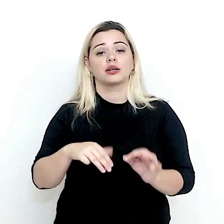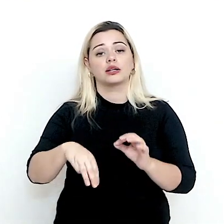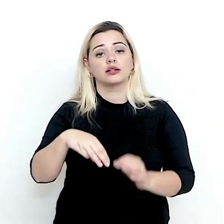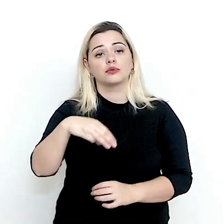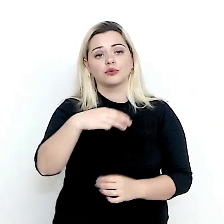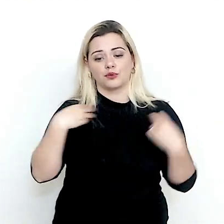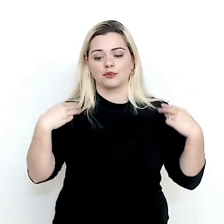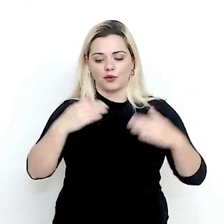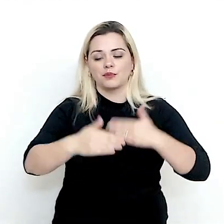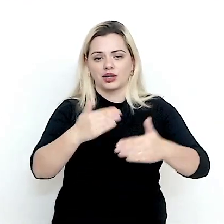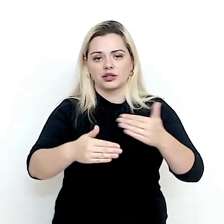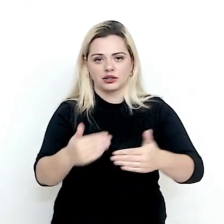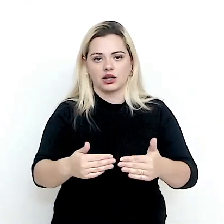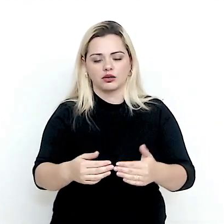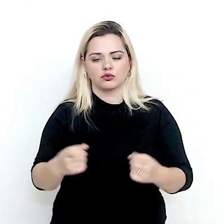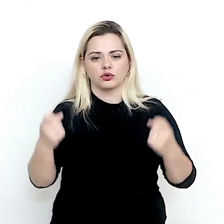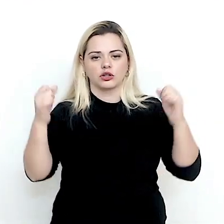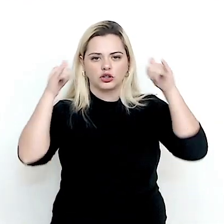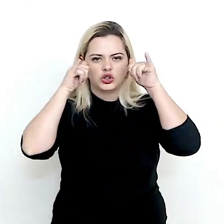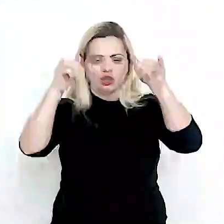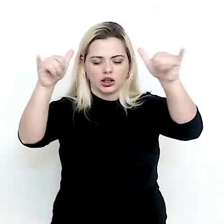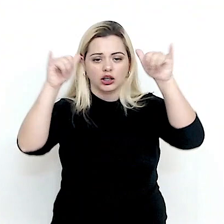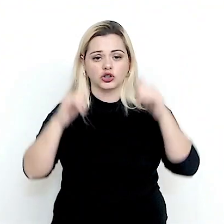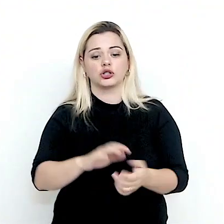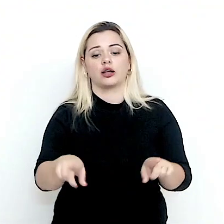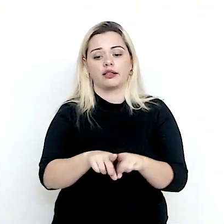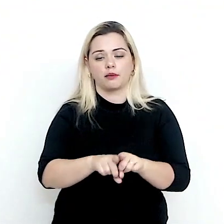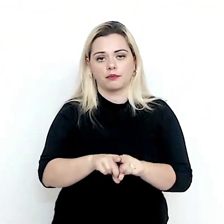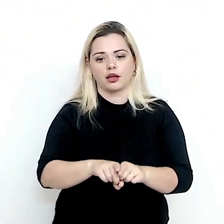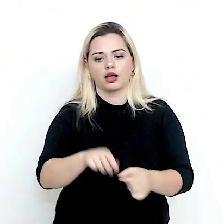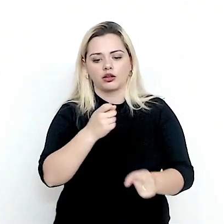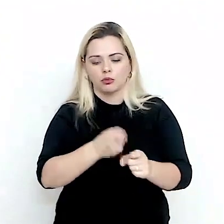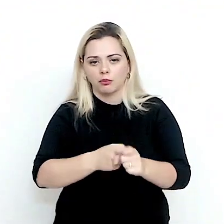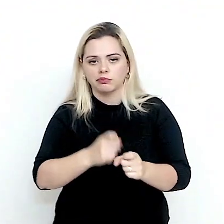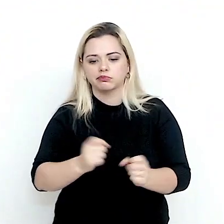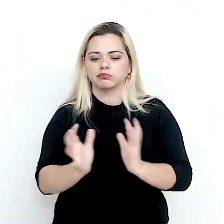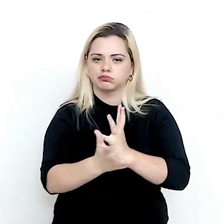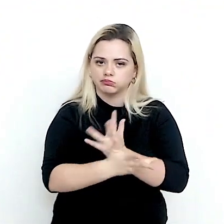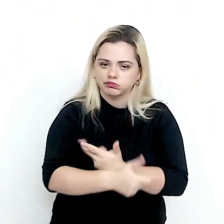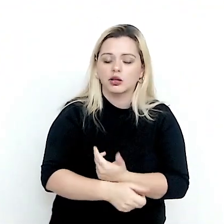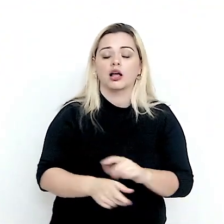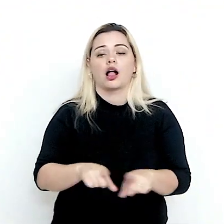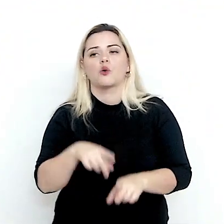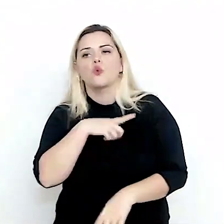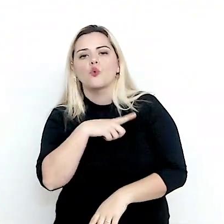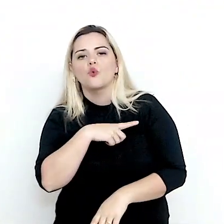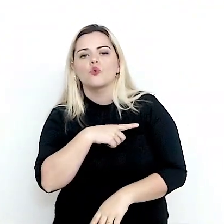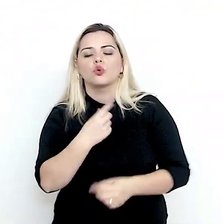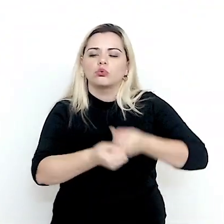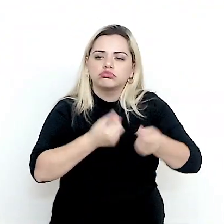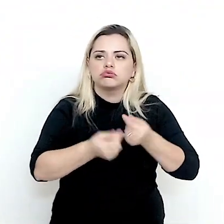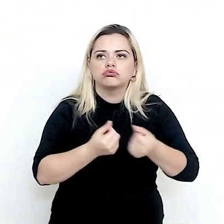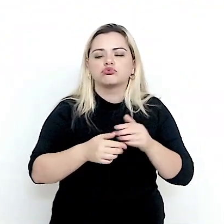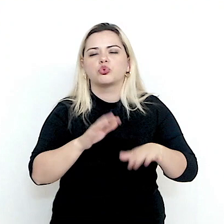promoveu um workshop sobre tecnologias de pequenos reatores nucleares modulares, que, como o senhor